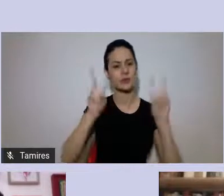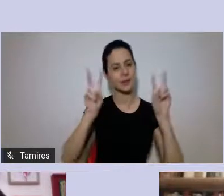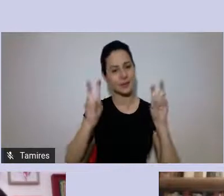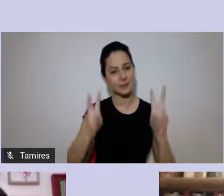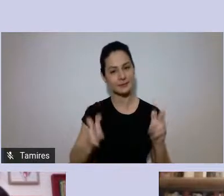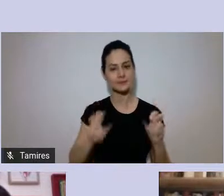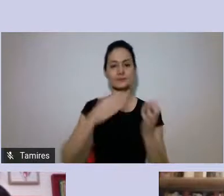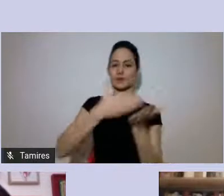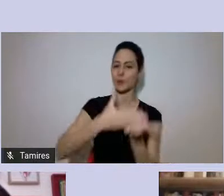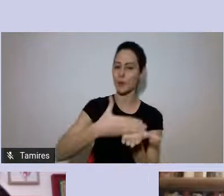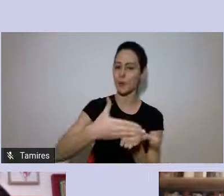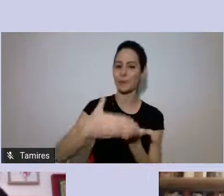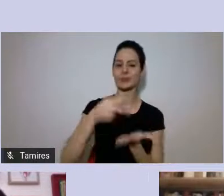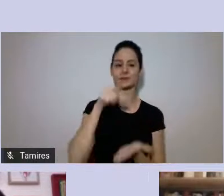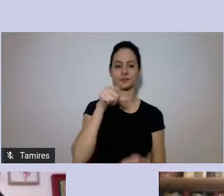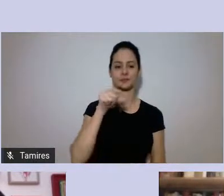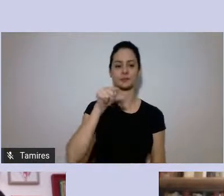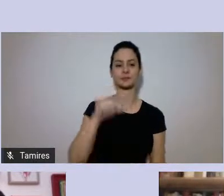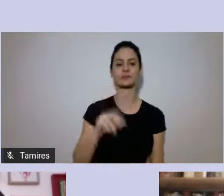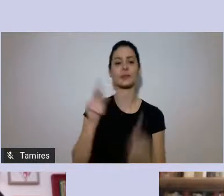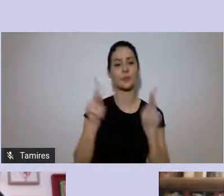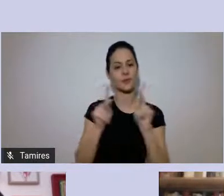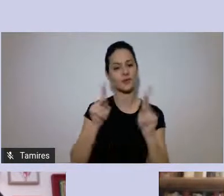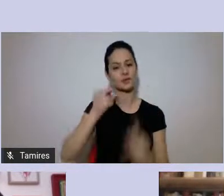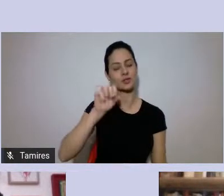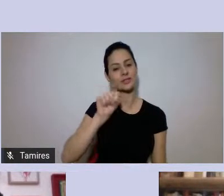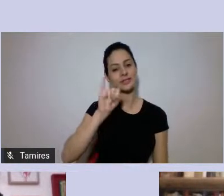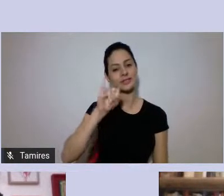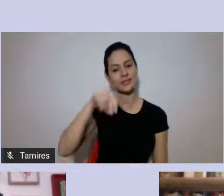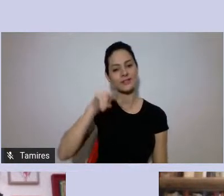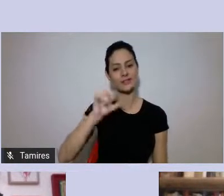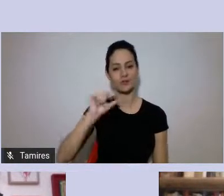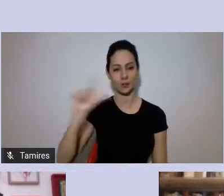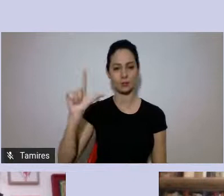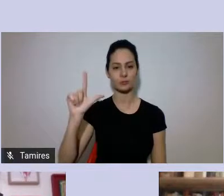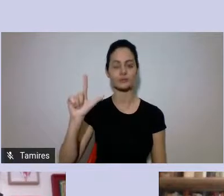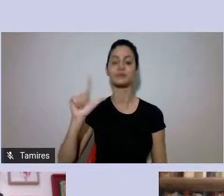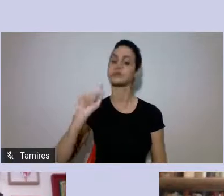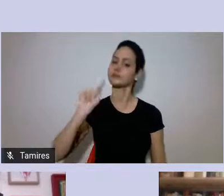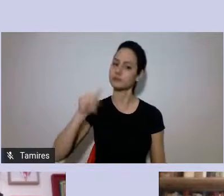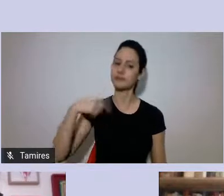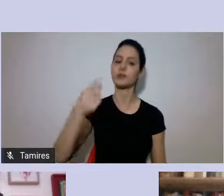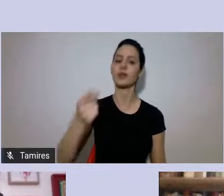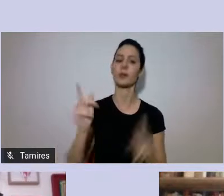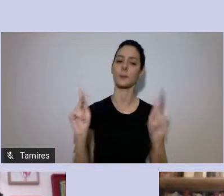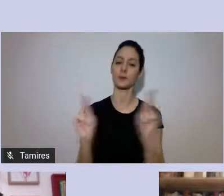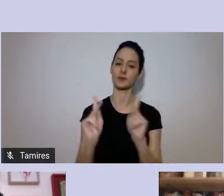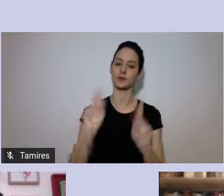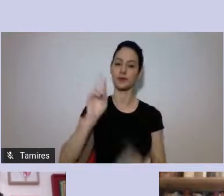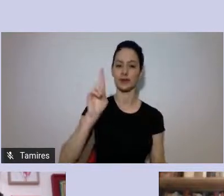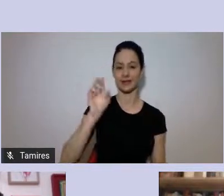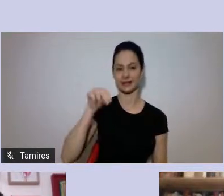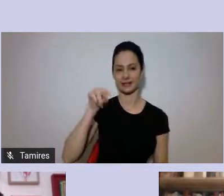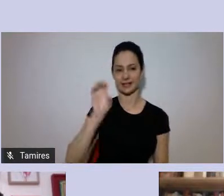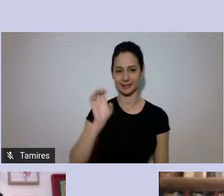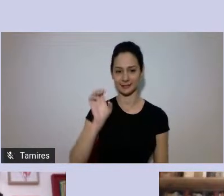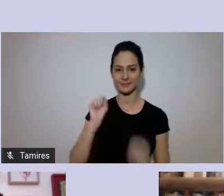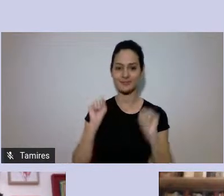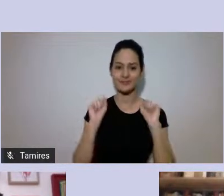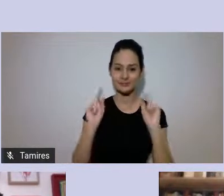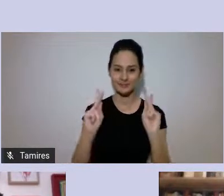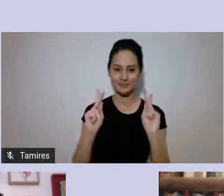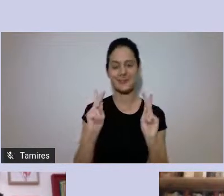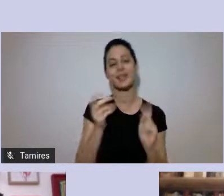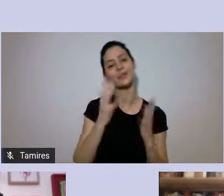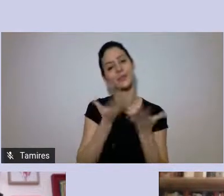Vamos iniciar com a moderação do professor Simval, né? E na sequência o professor René, ok? Tenham